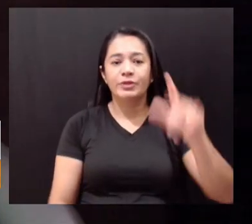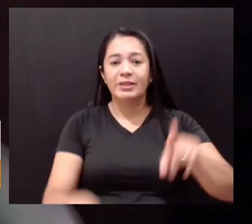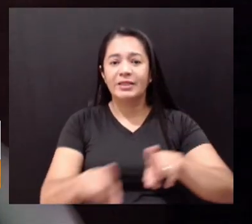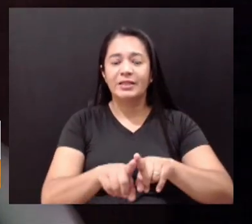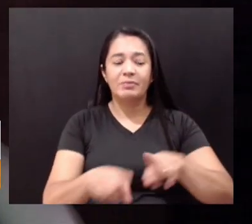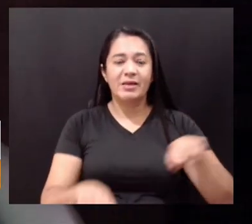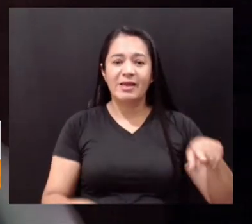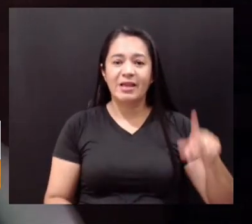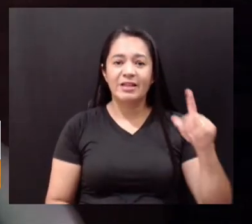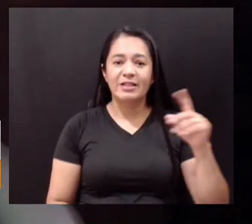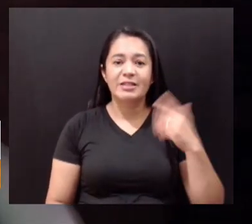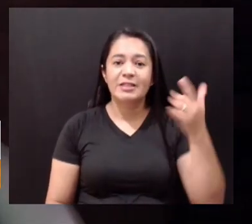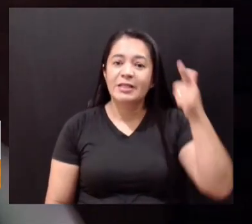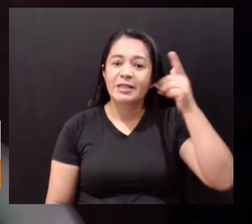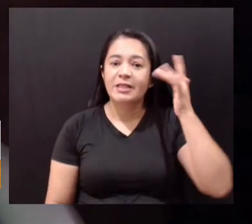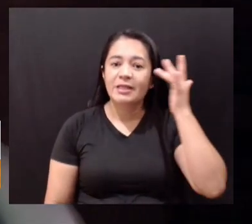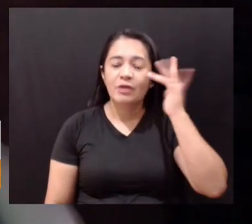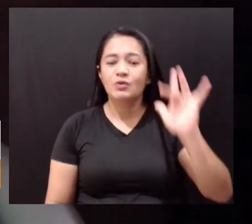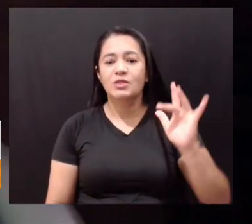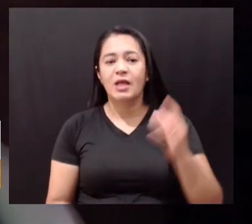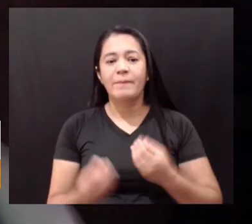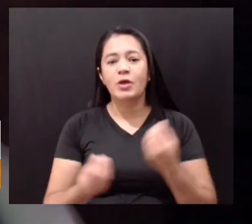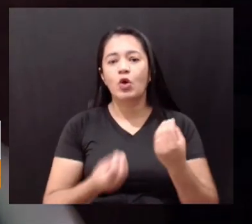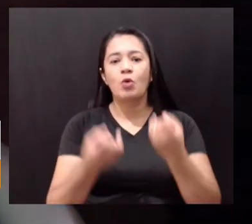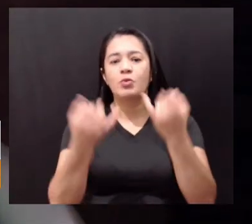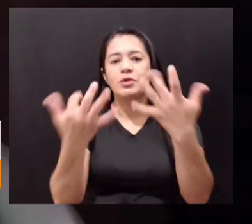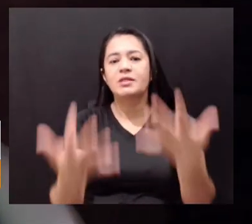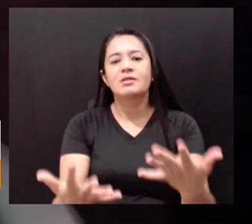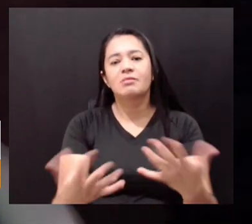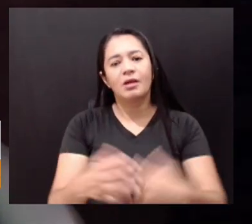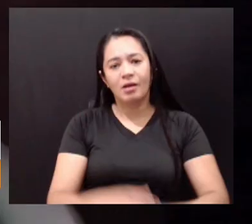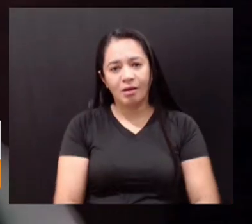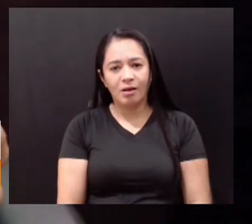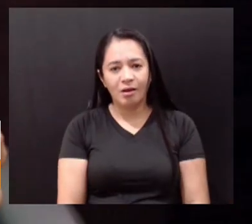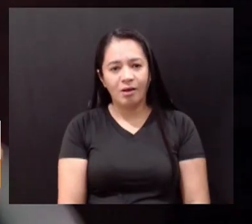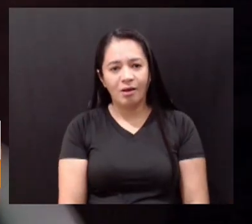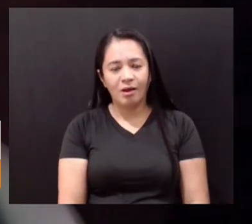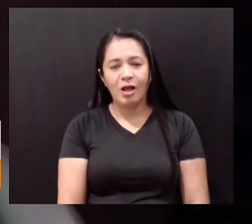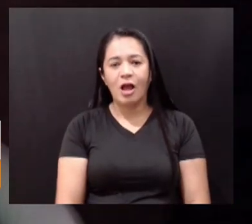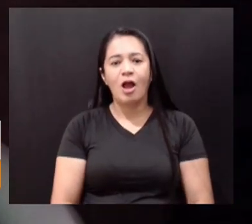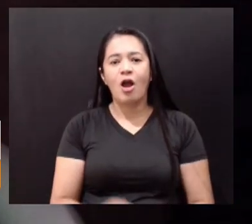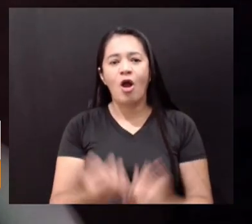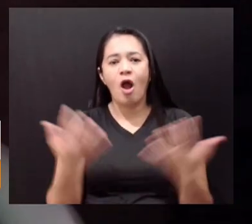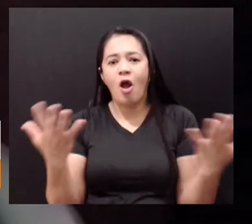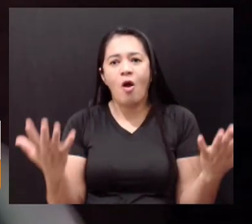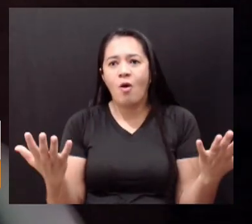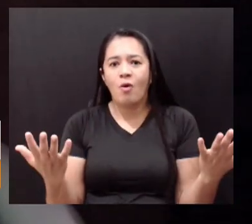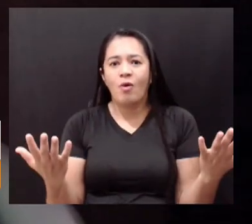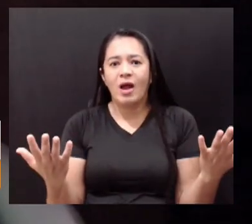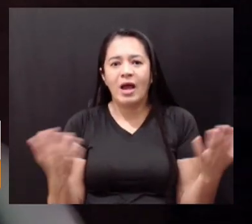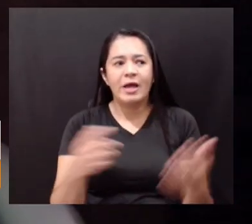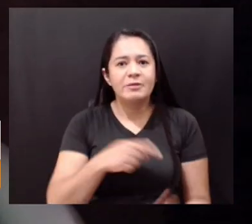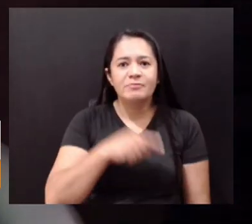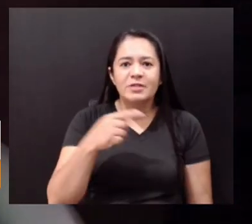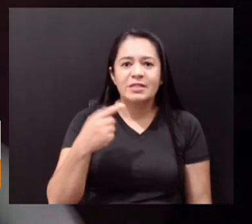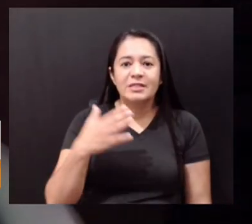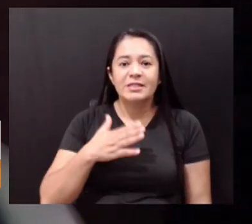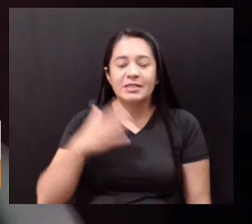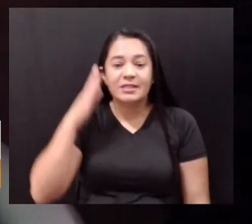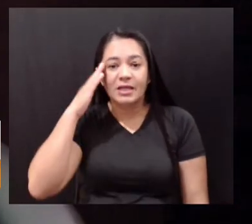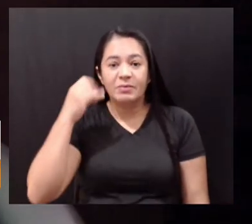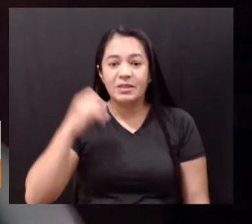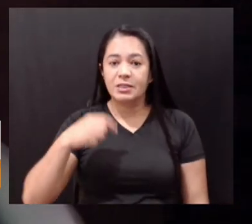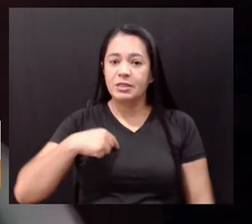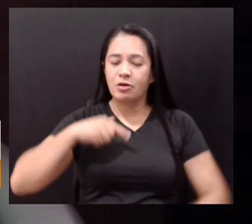a minha performance? Como é que eu mensuro a minha entrega? Quais são os indicadores que eu acompanho para saber se eu estou fazendo bem ou não o meu trabalho, né? Então, só para finalizar